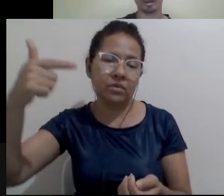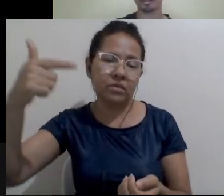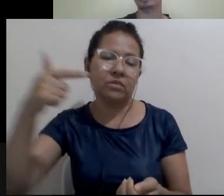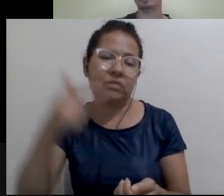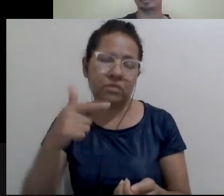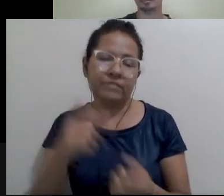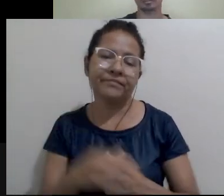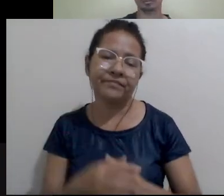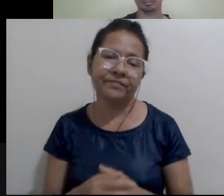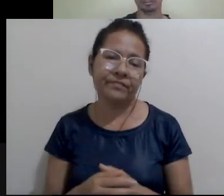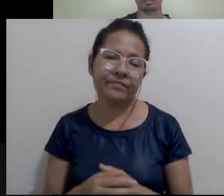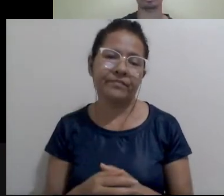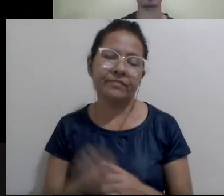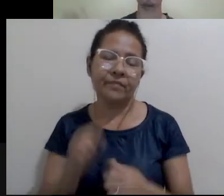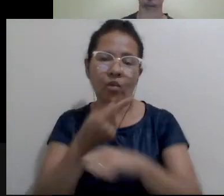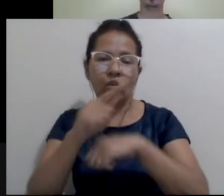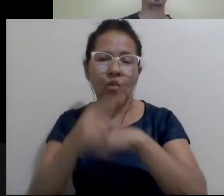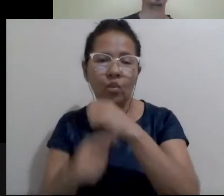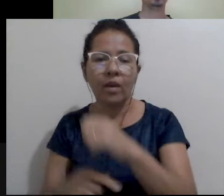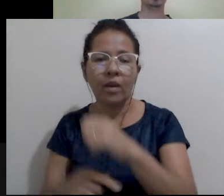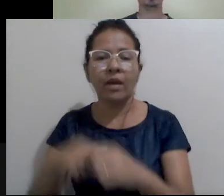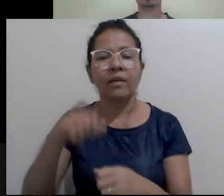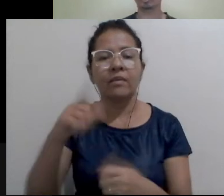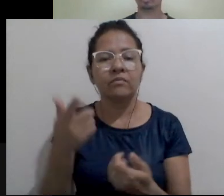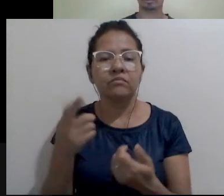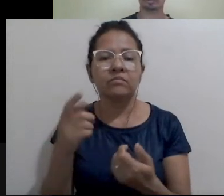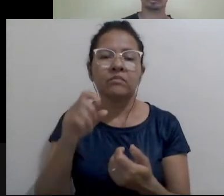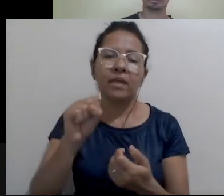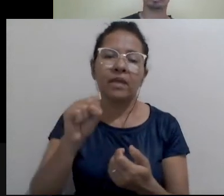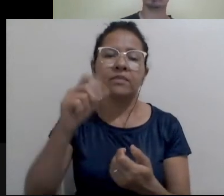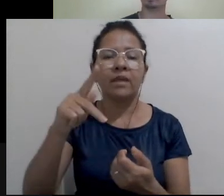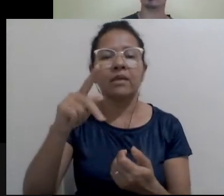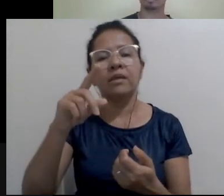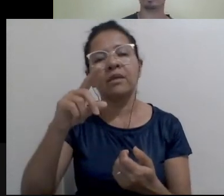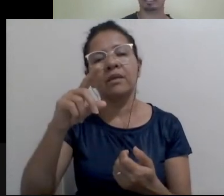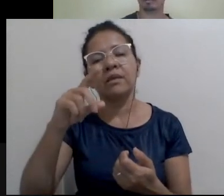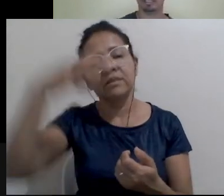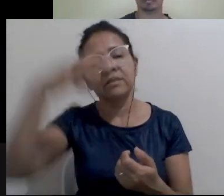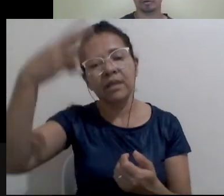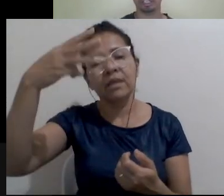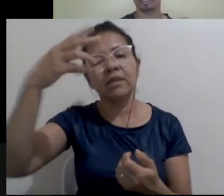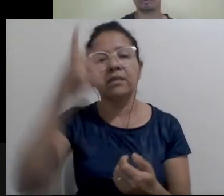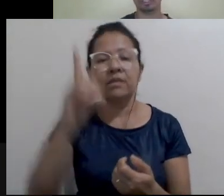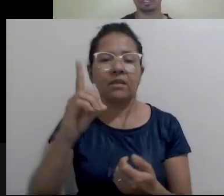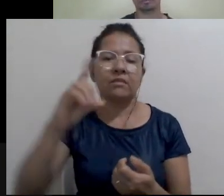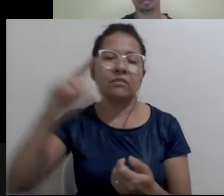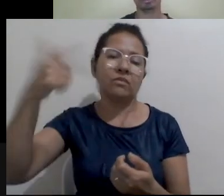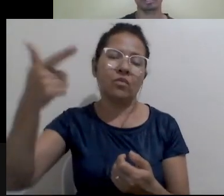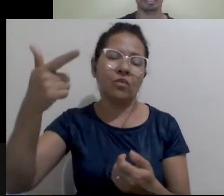tipo sp3d2. sp3d2 ou d2sp3, tanto faz, vai dar na mesma. O que a gente